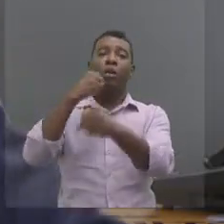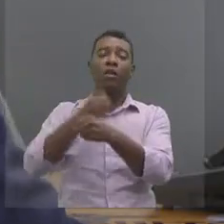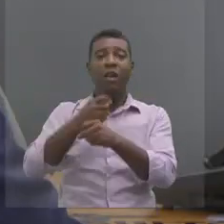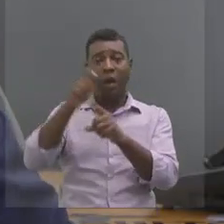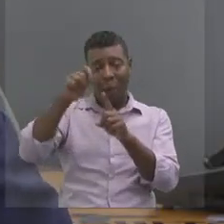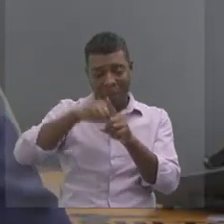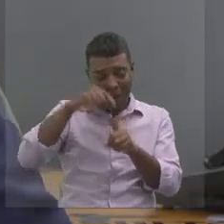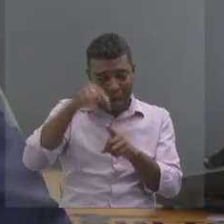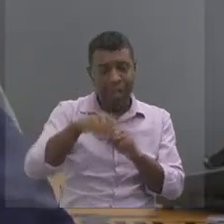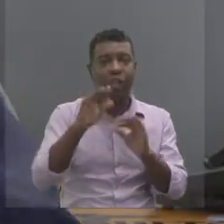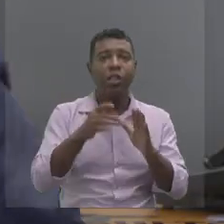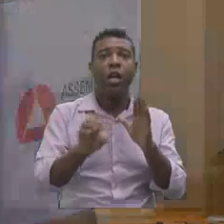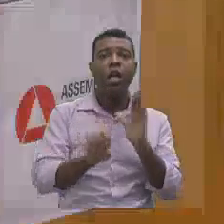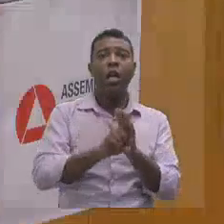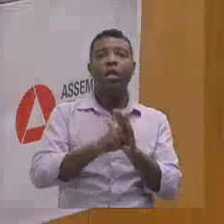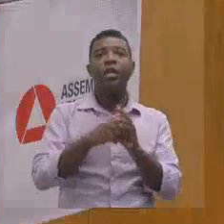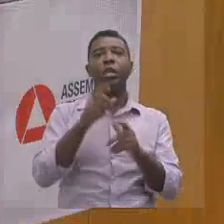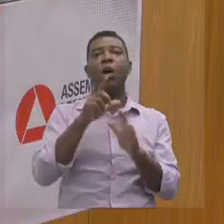a gente solta